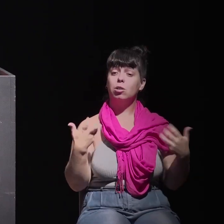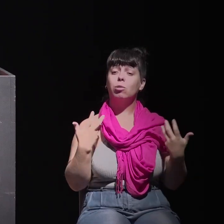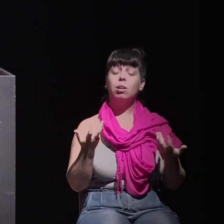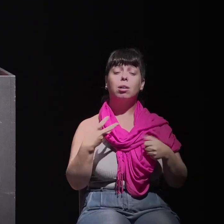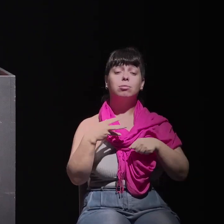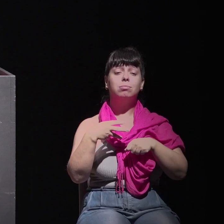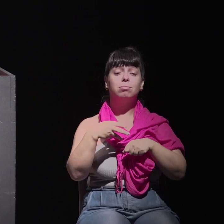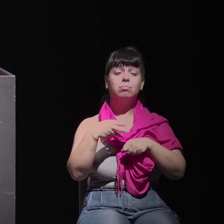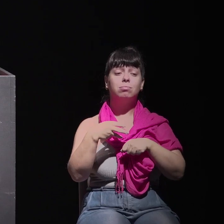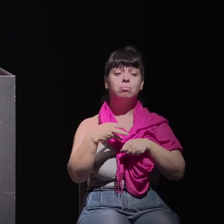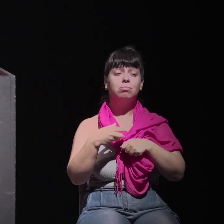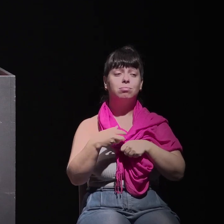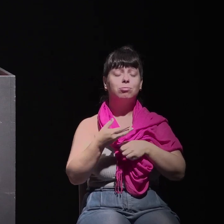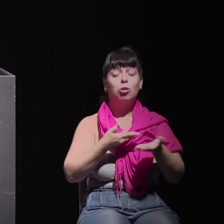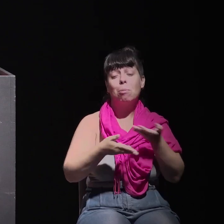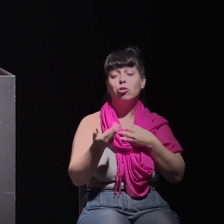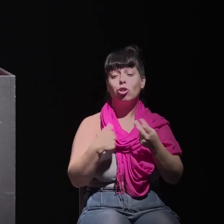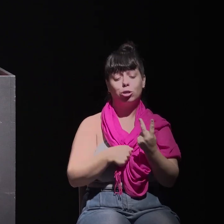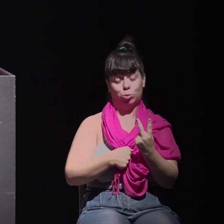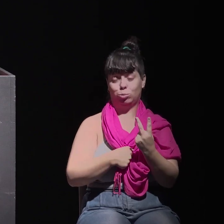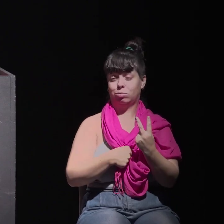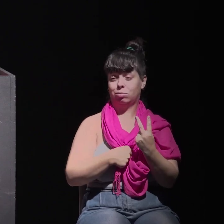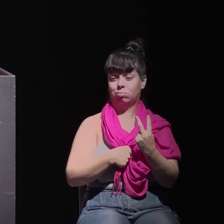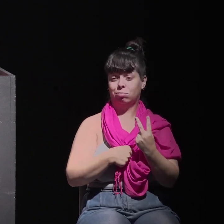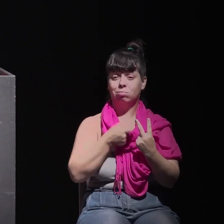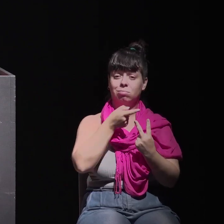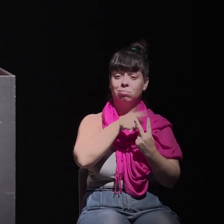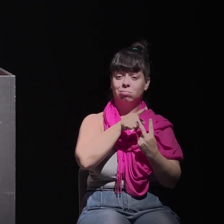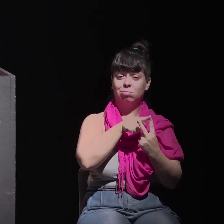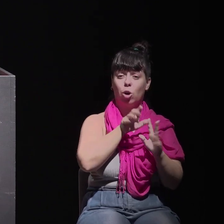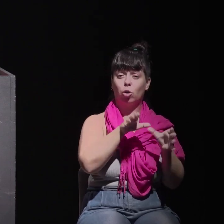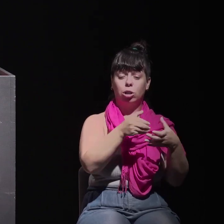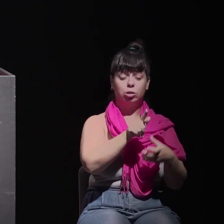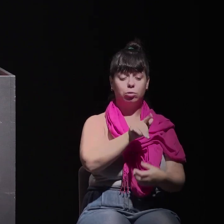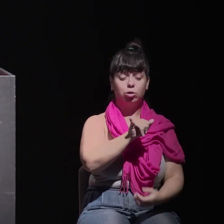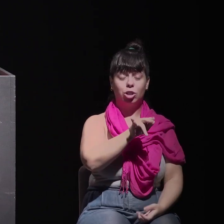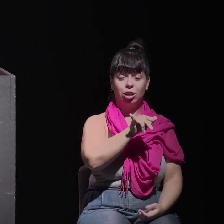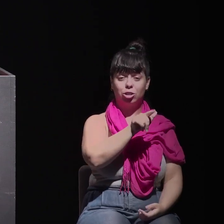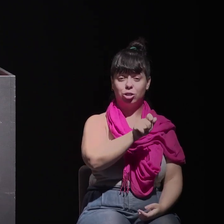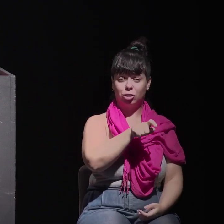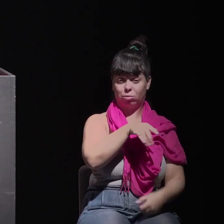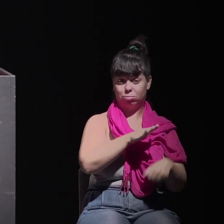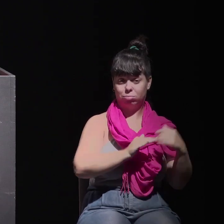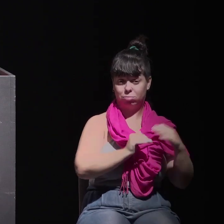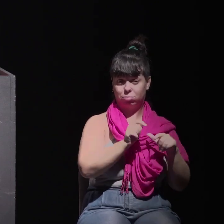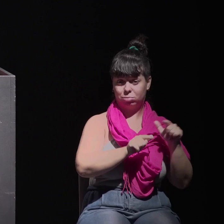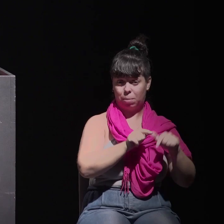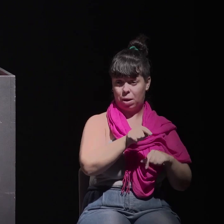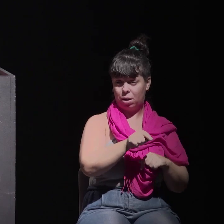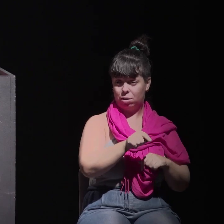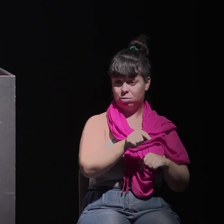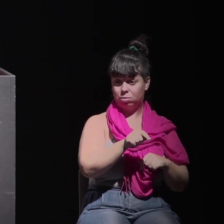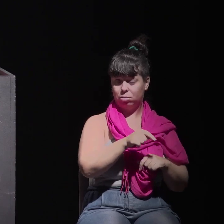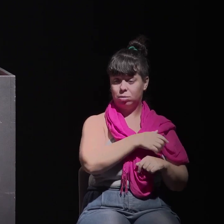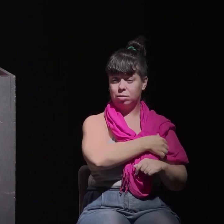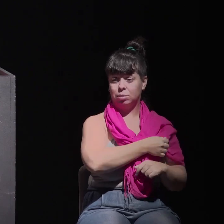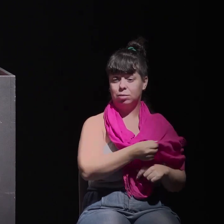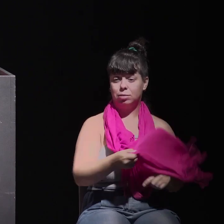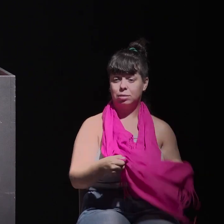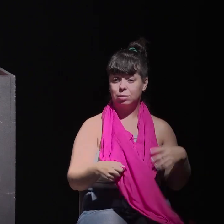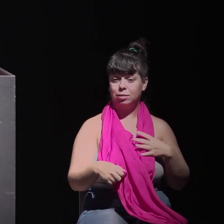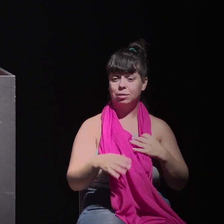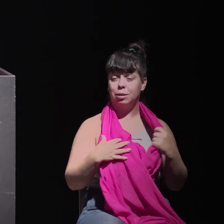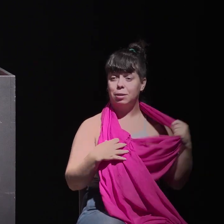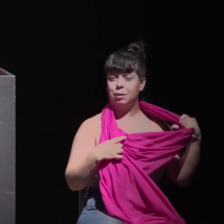coisas. Primeiro, um pouco do trabalho que eu realizo no Coletivo de Gede, que não é o primeiro centro de formação e pesquisa